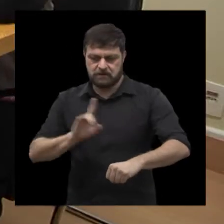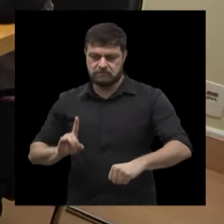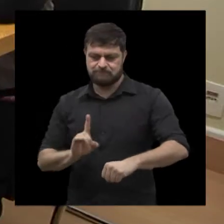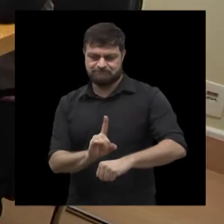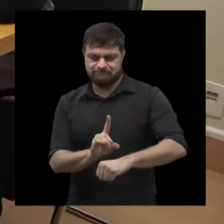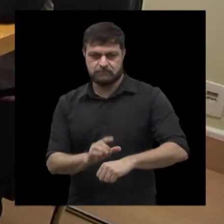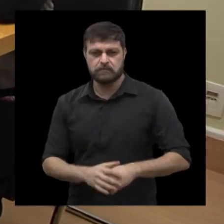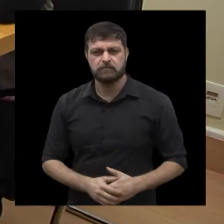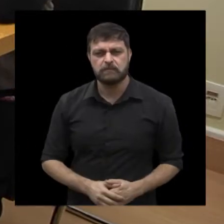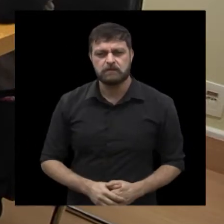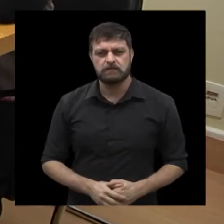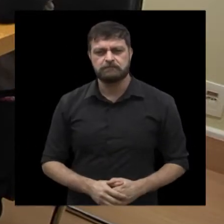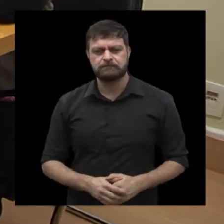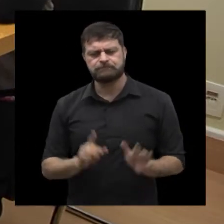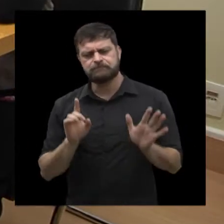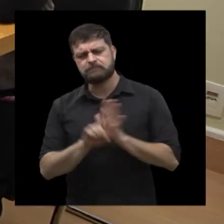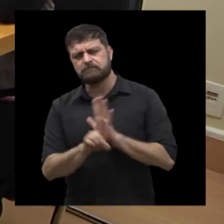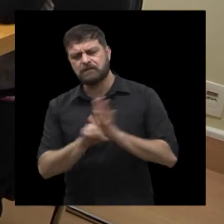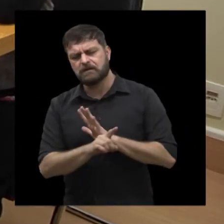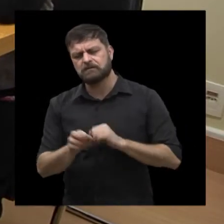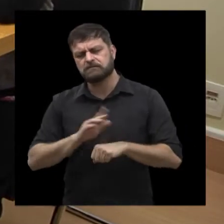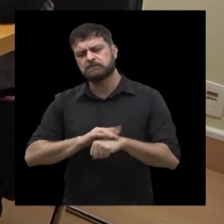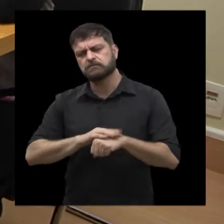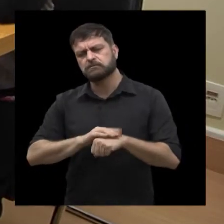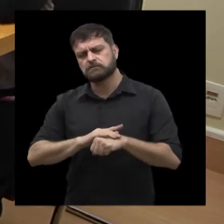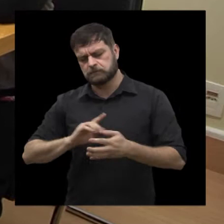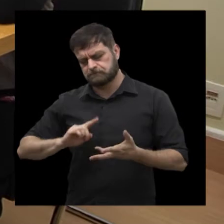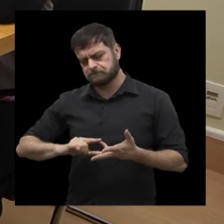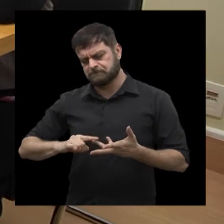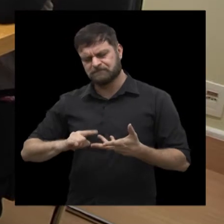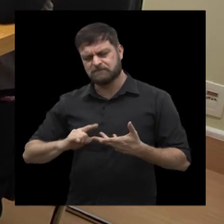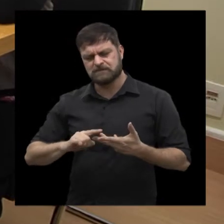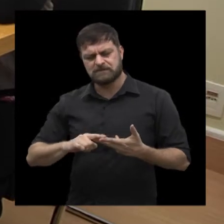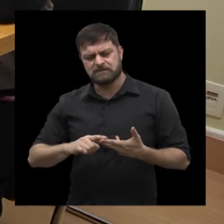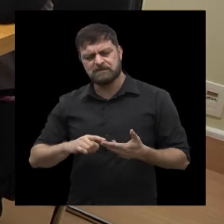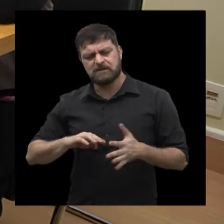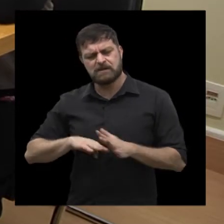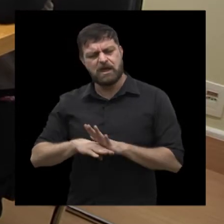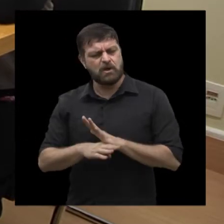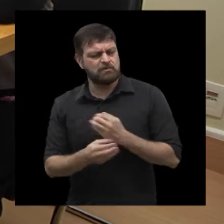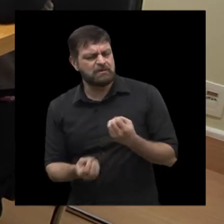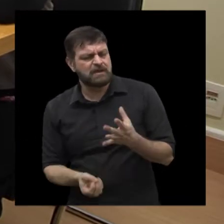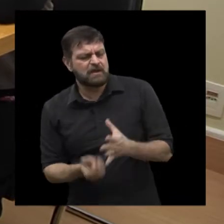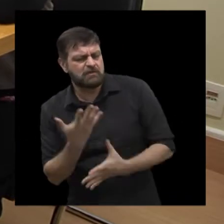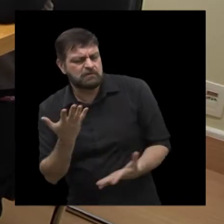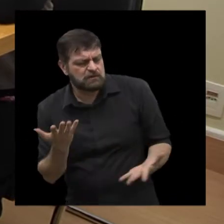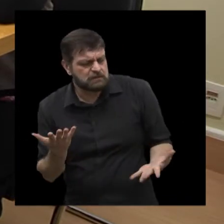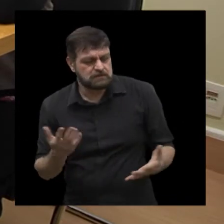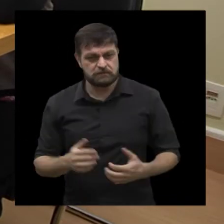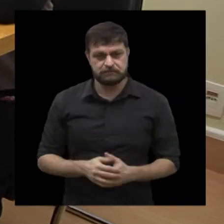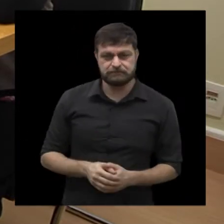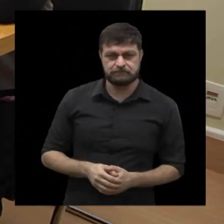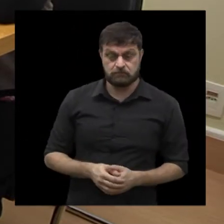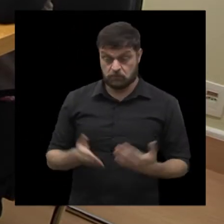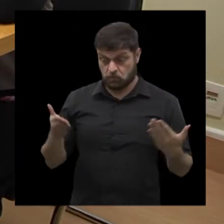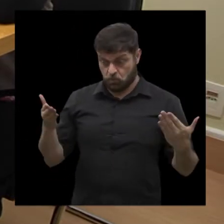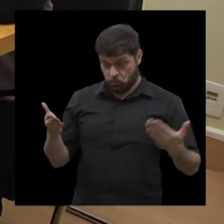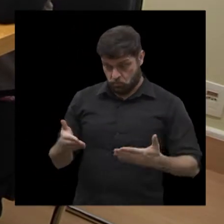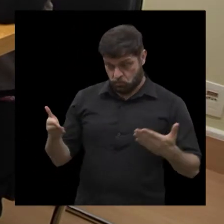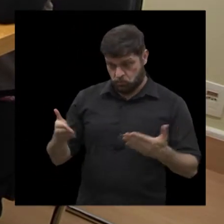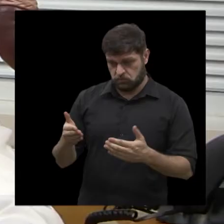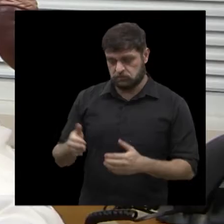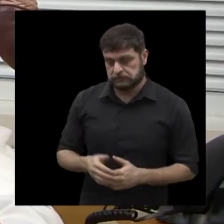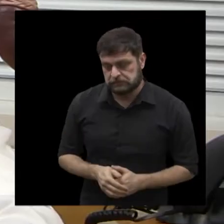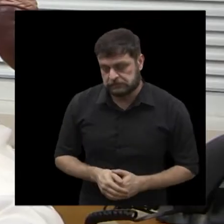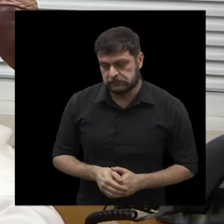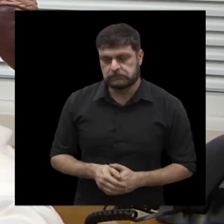E quais as doenças mais comuns do rim? Hoje, assim,